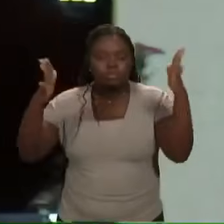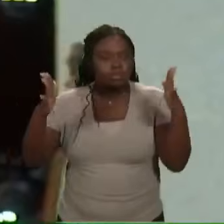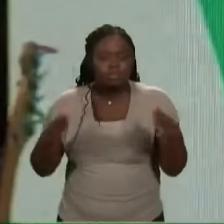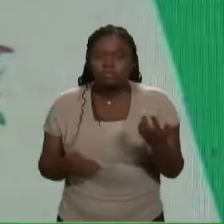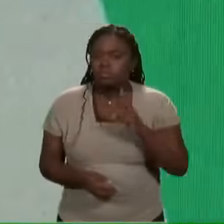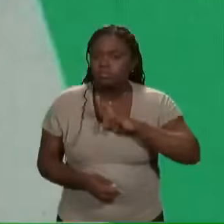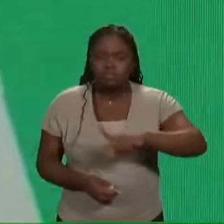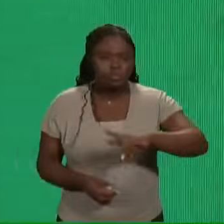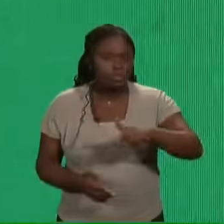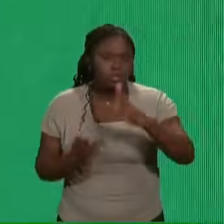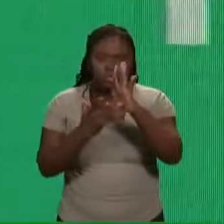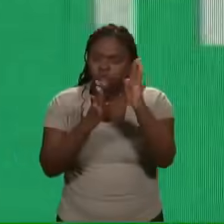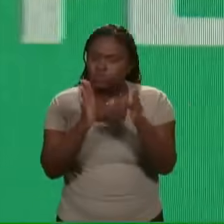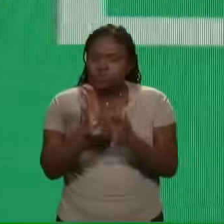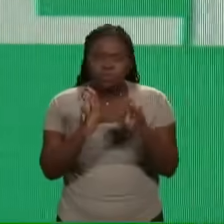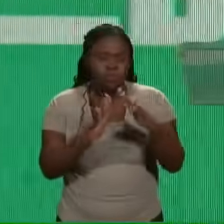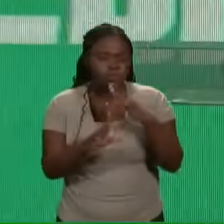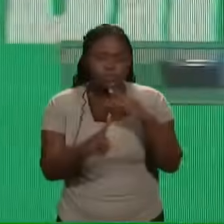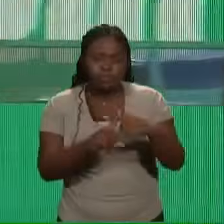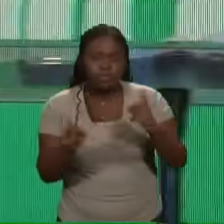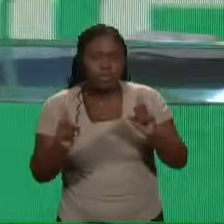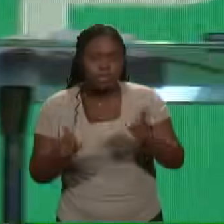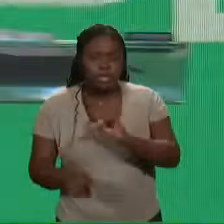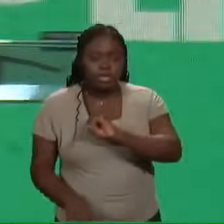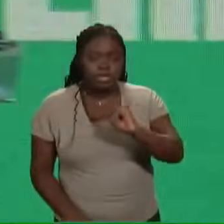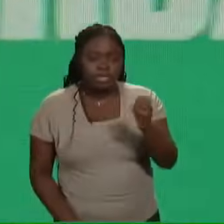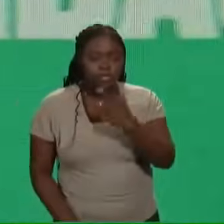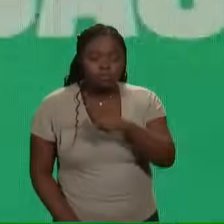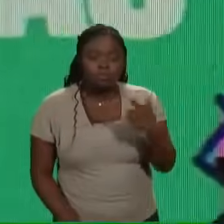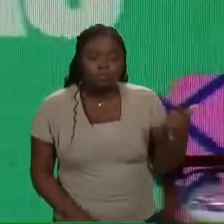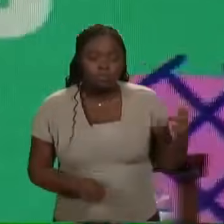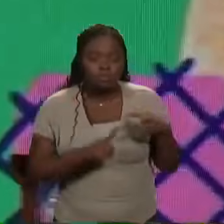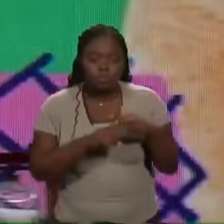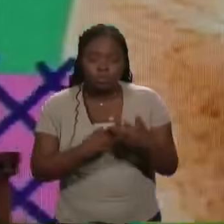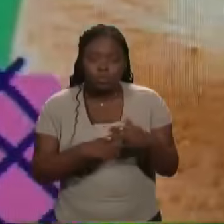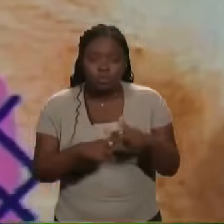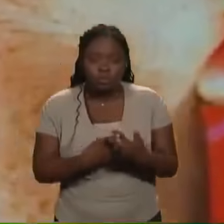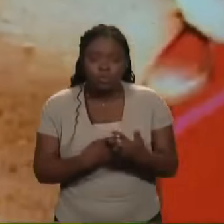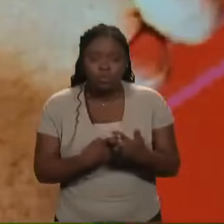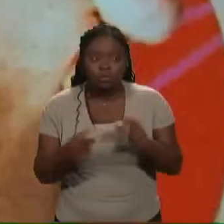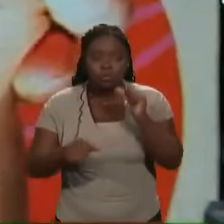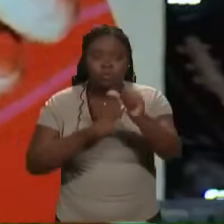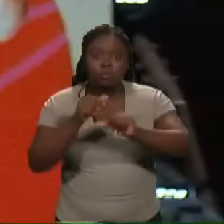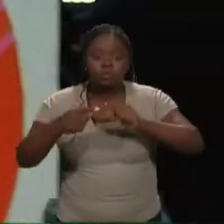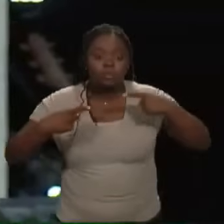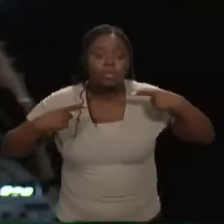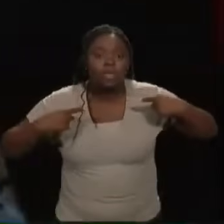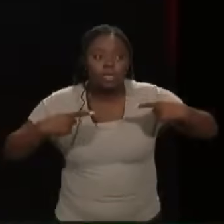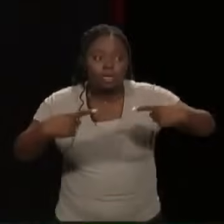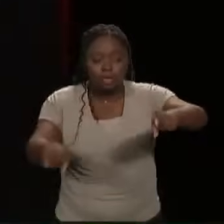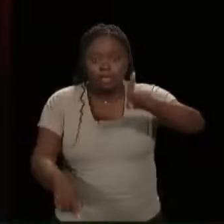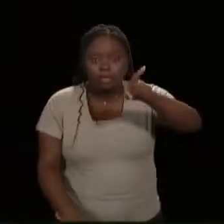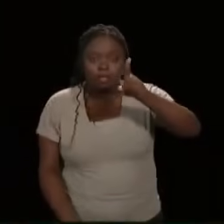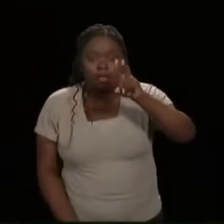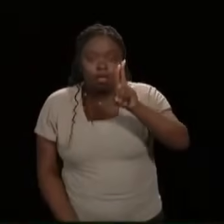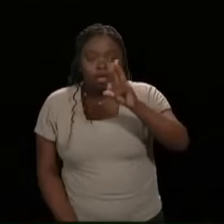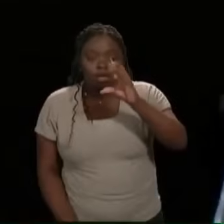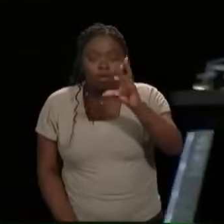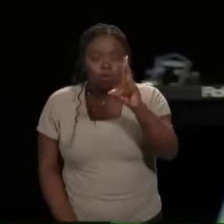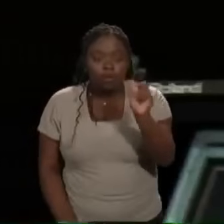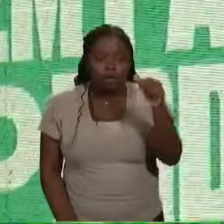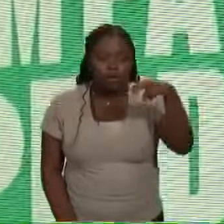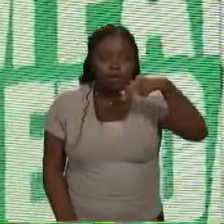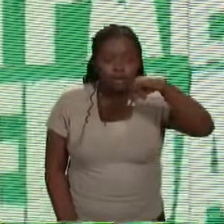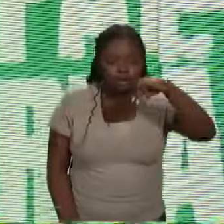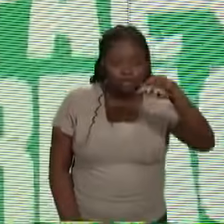tem a ver mais com Jesus, com a igreja. Se não houver conserto, vira a guerra da Ucrânia. O que, que é a guerra da Ucrânia? Um lado